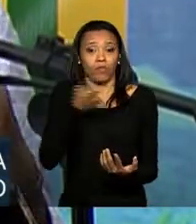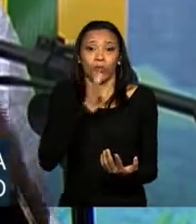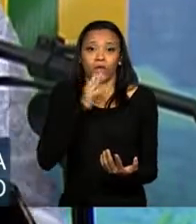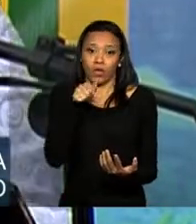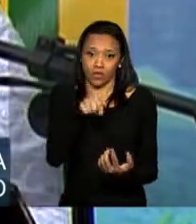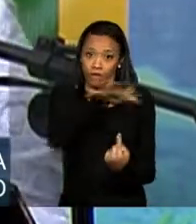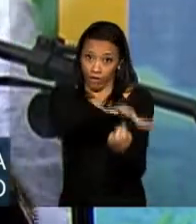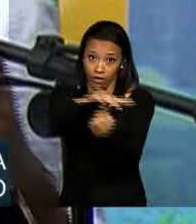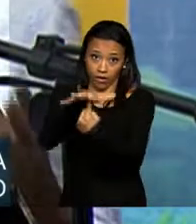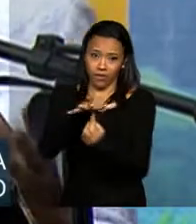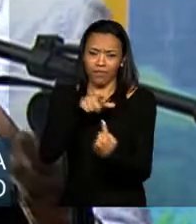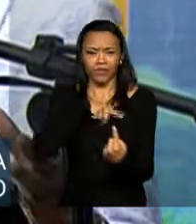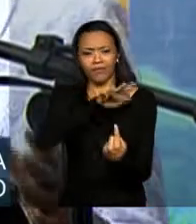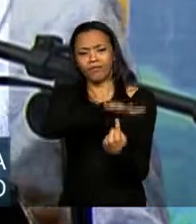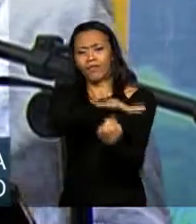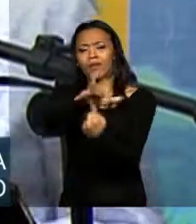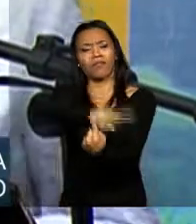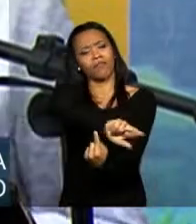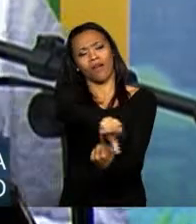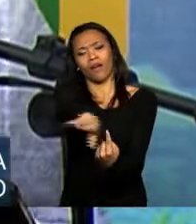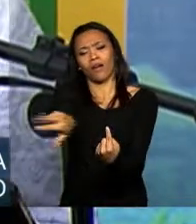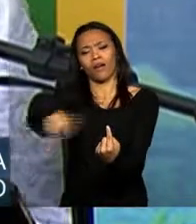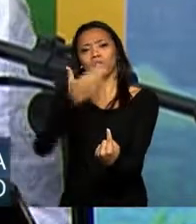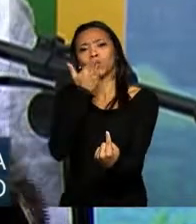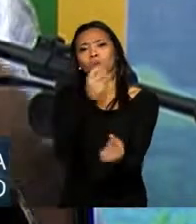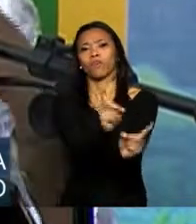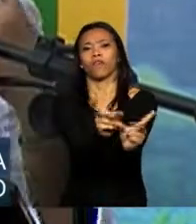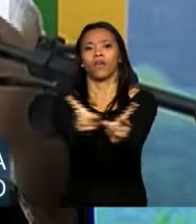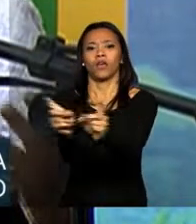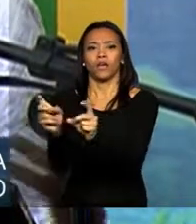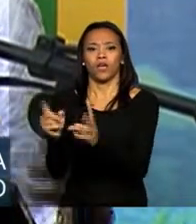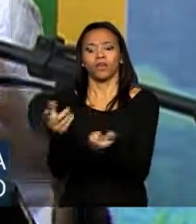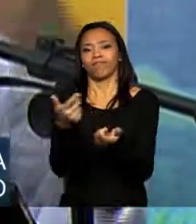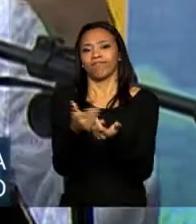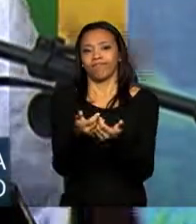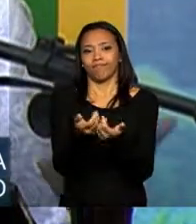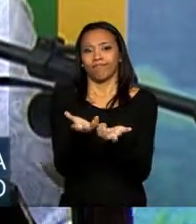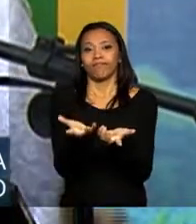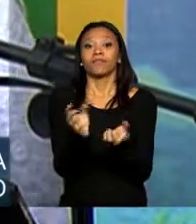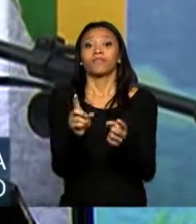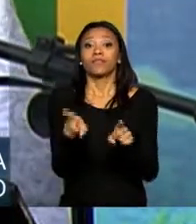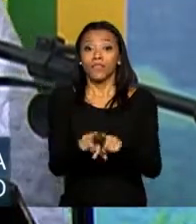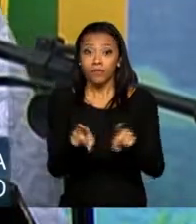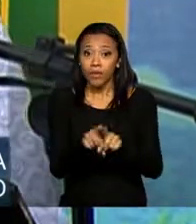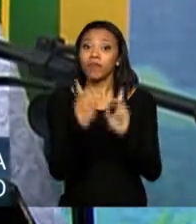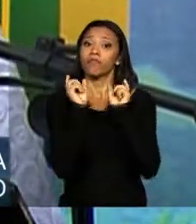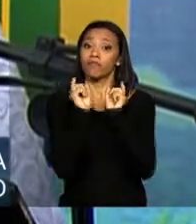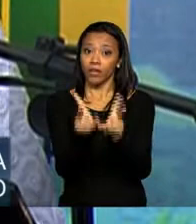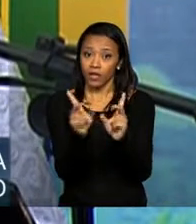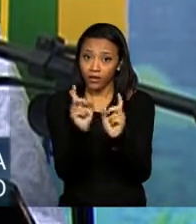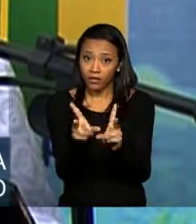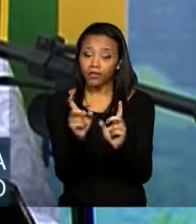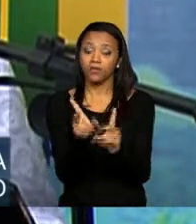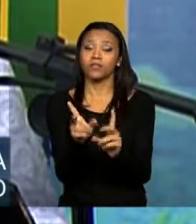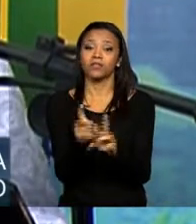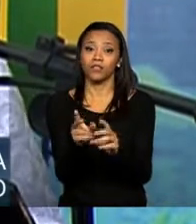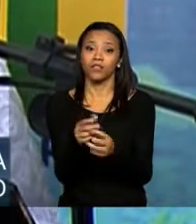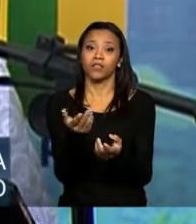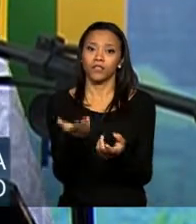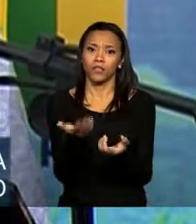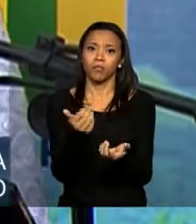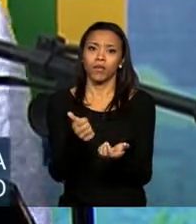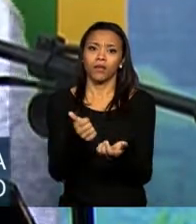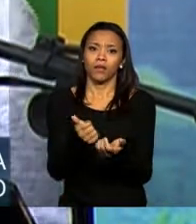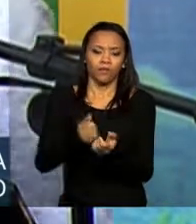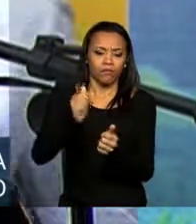se vende várias coisas várias artesanatos mas se vende produtos agroecológicos